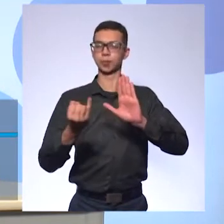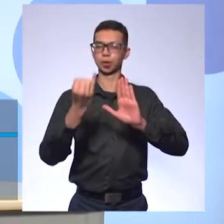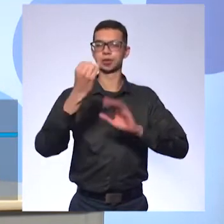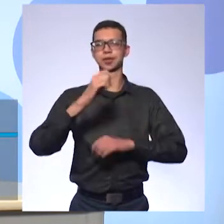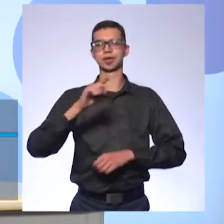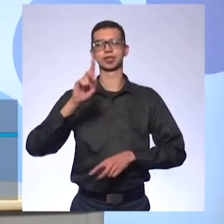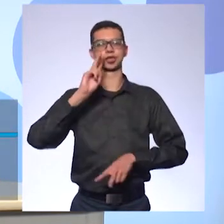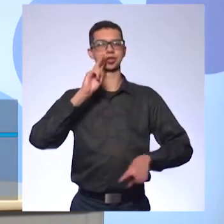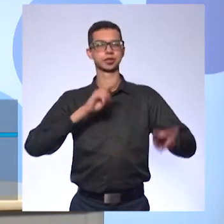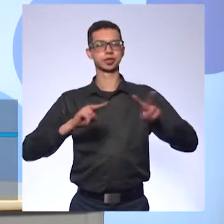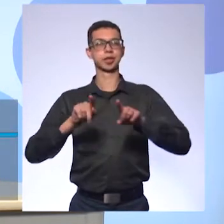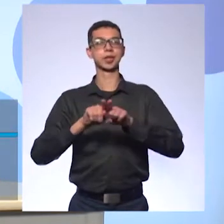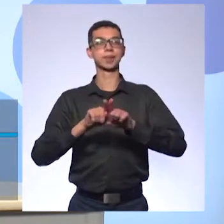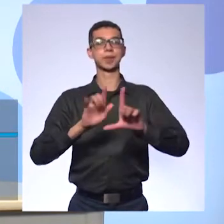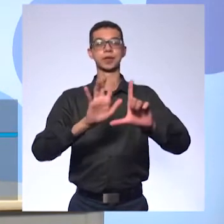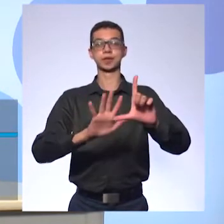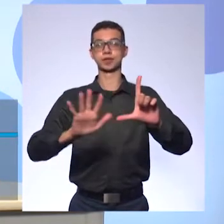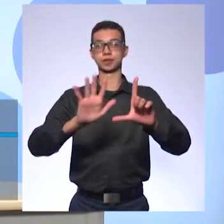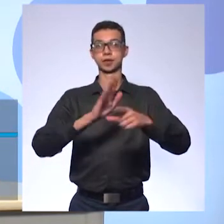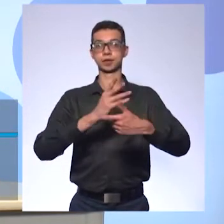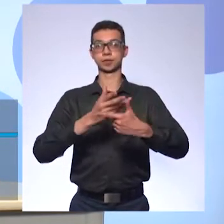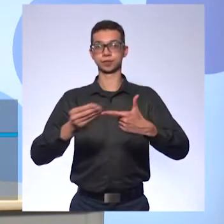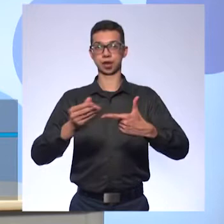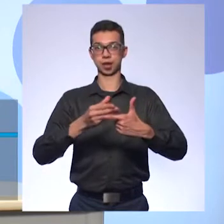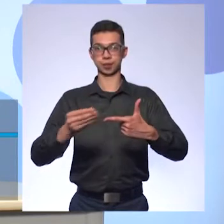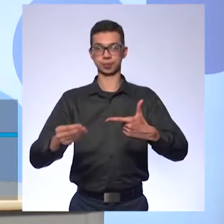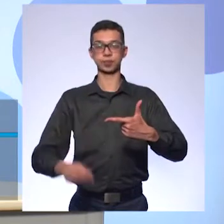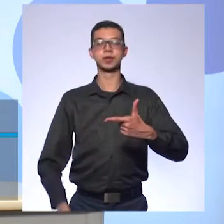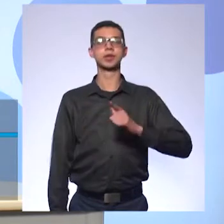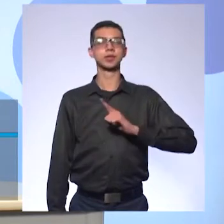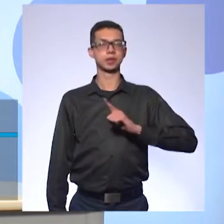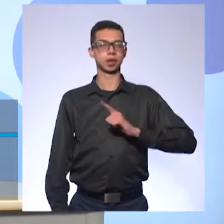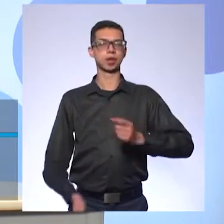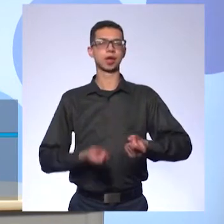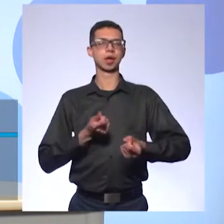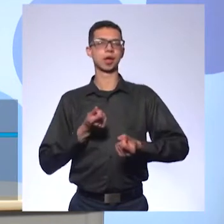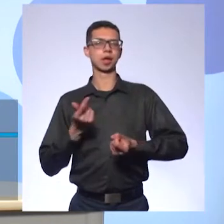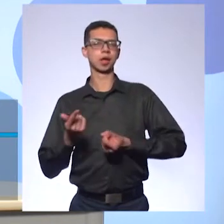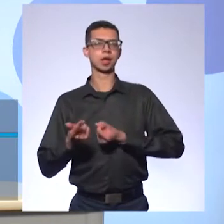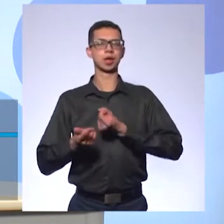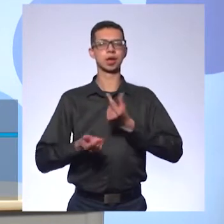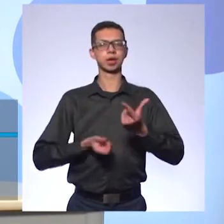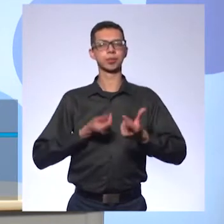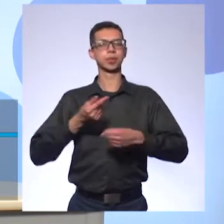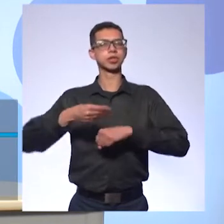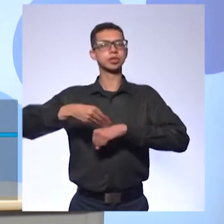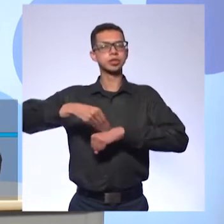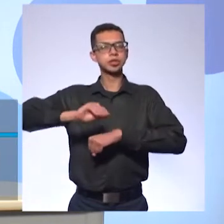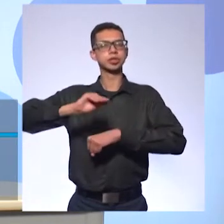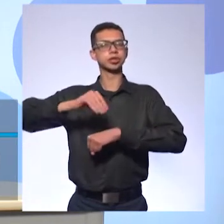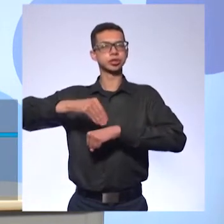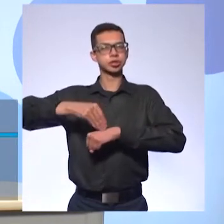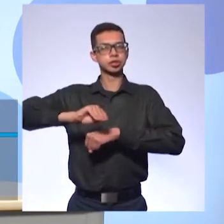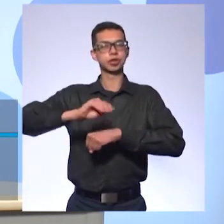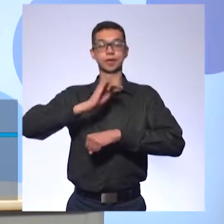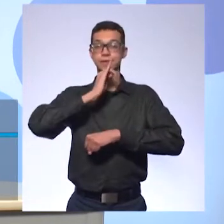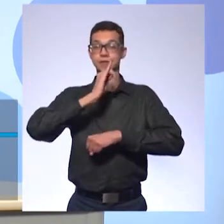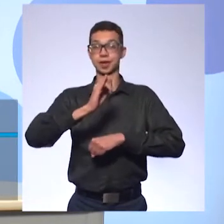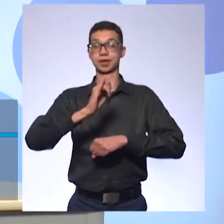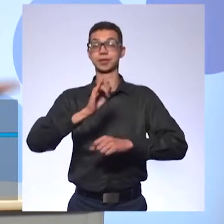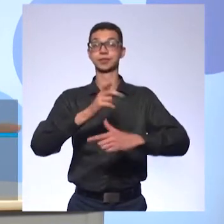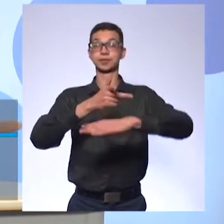da EFAP, lá no CRE Mário Covas, nós temos também algumas indicações de vídeos e itens que